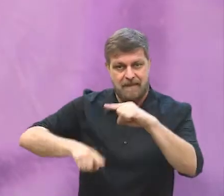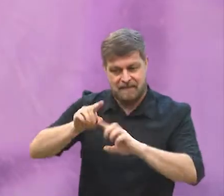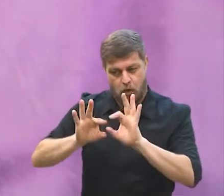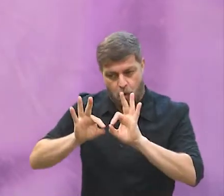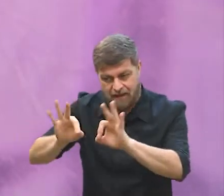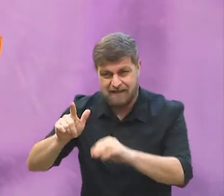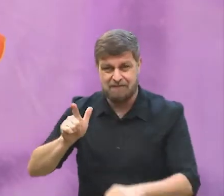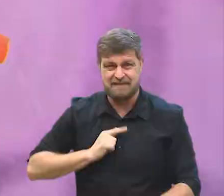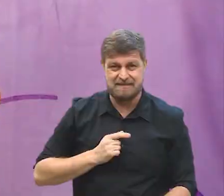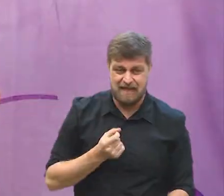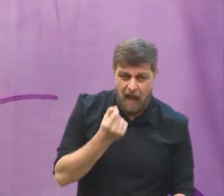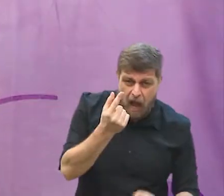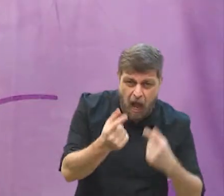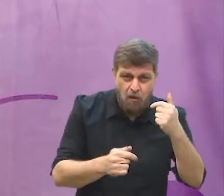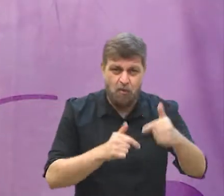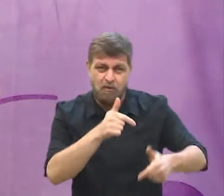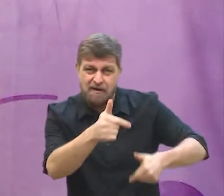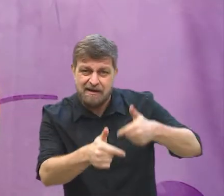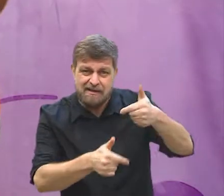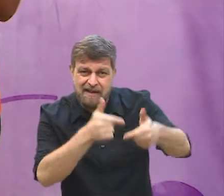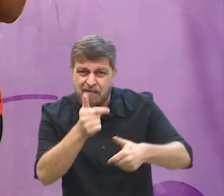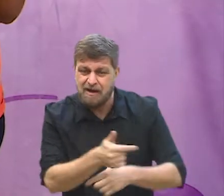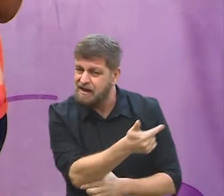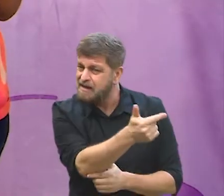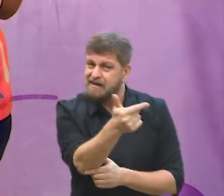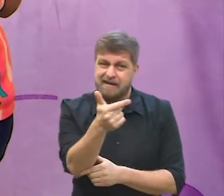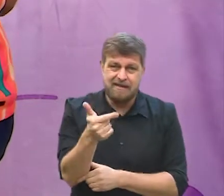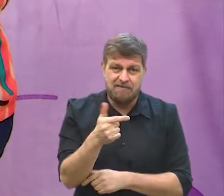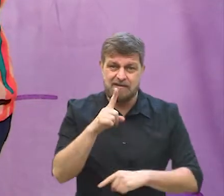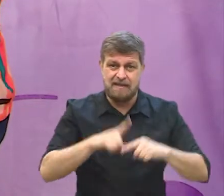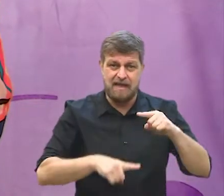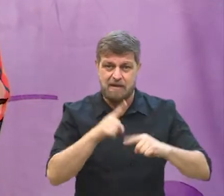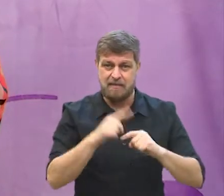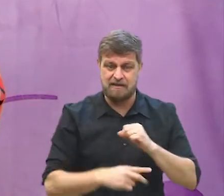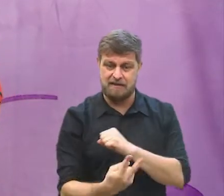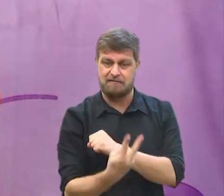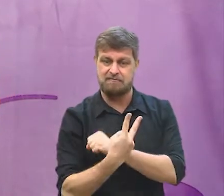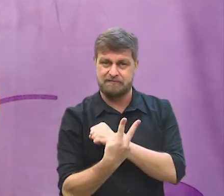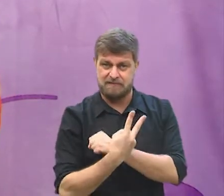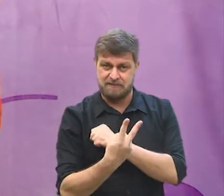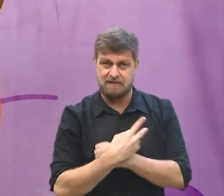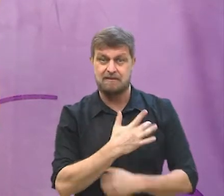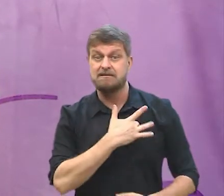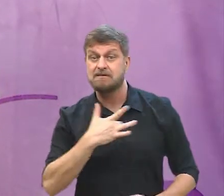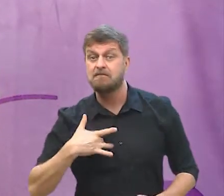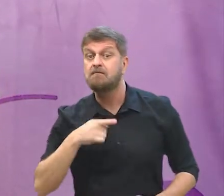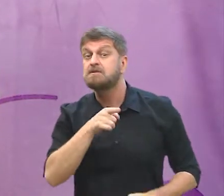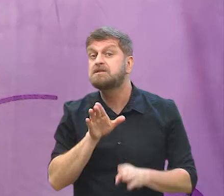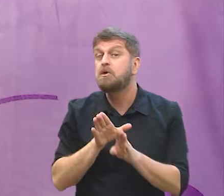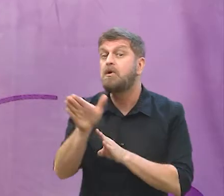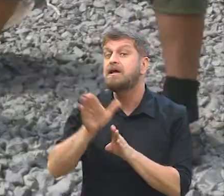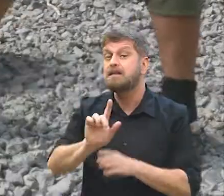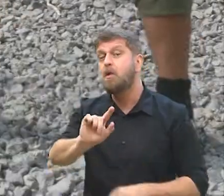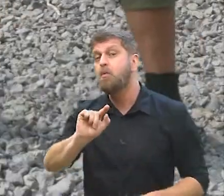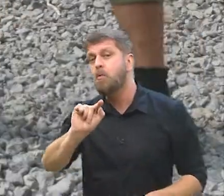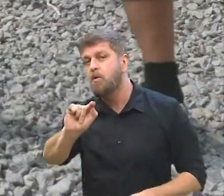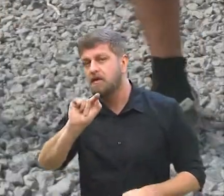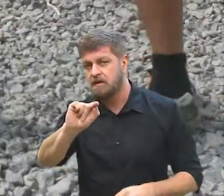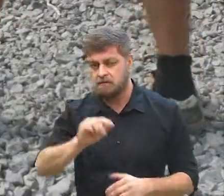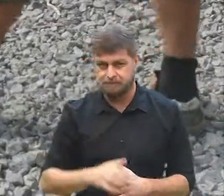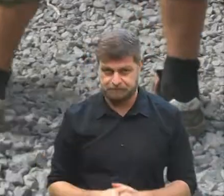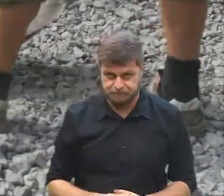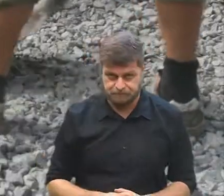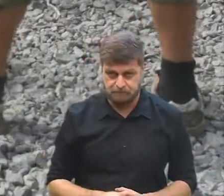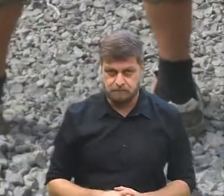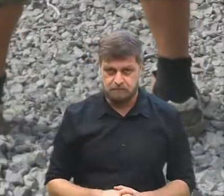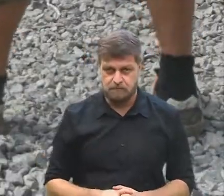tem muitos que trabalham de forma autônoma, não tem todo esse recurso. Qual é a orientação? A orientação